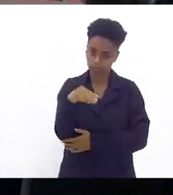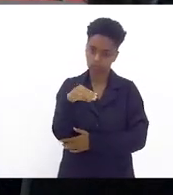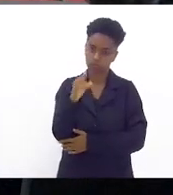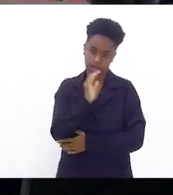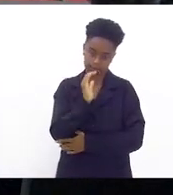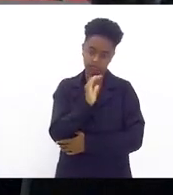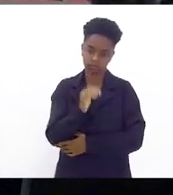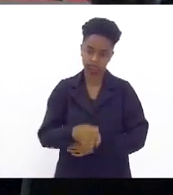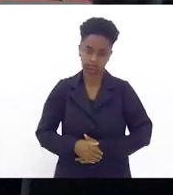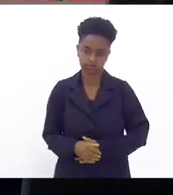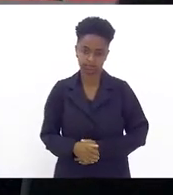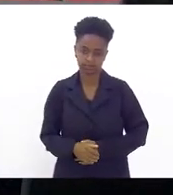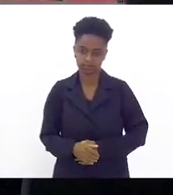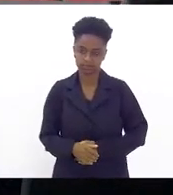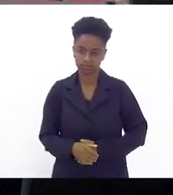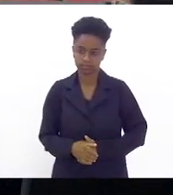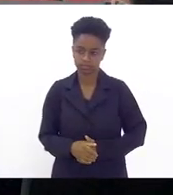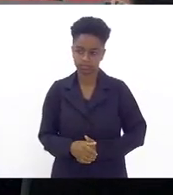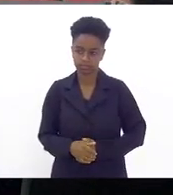lá